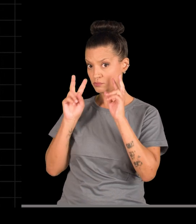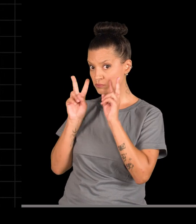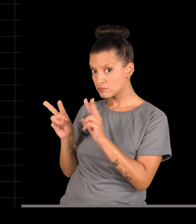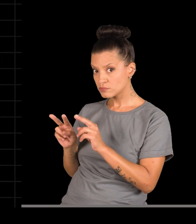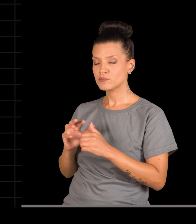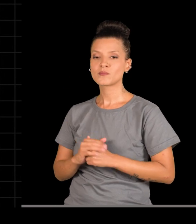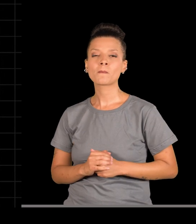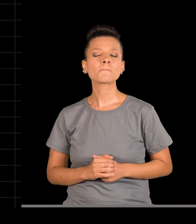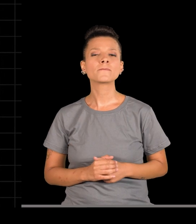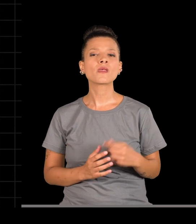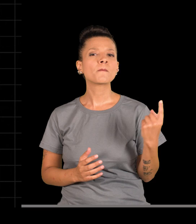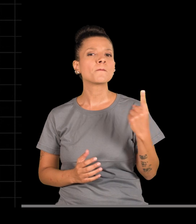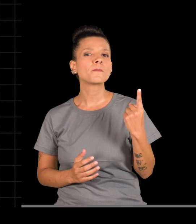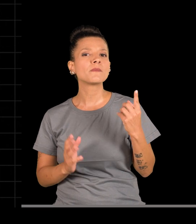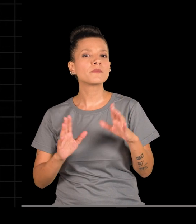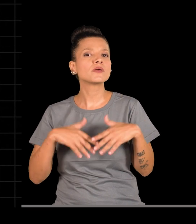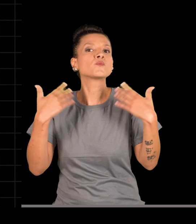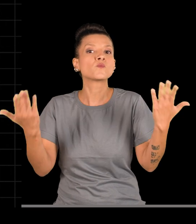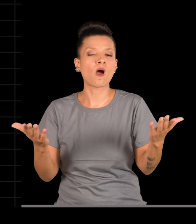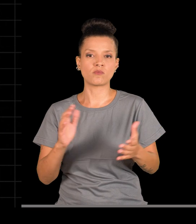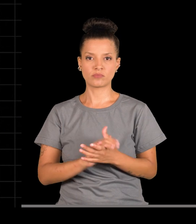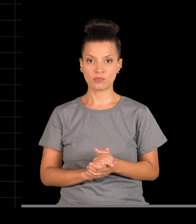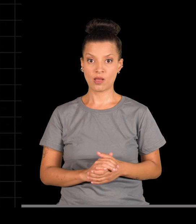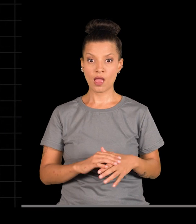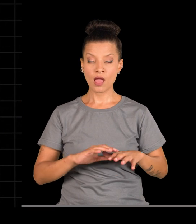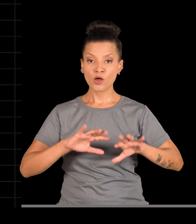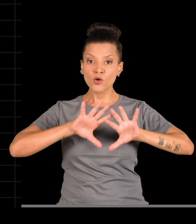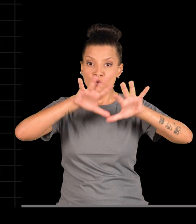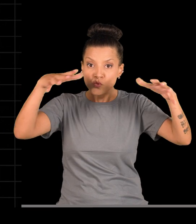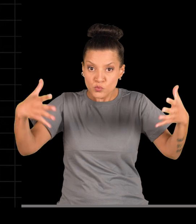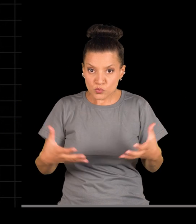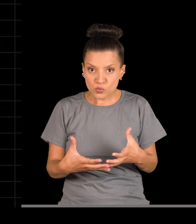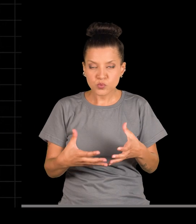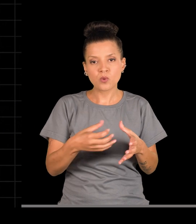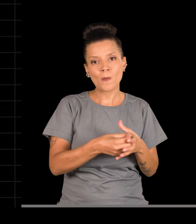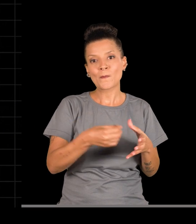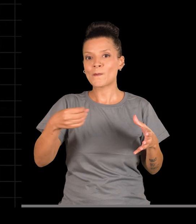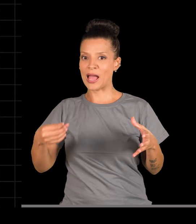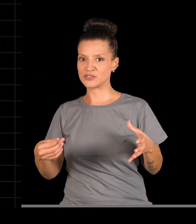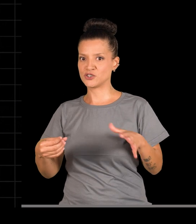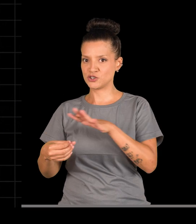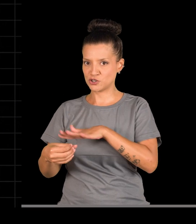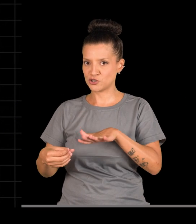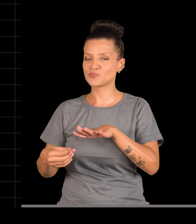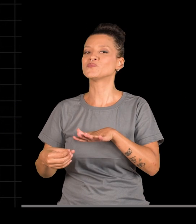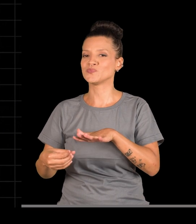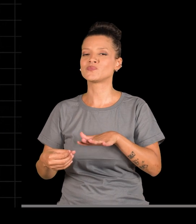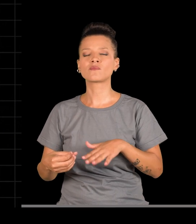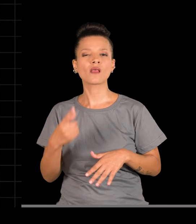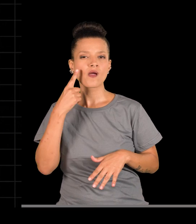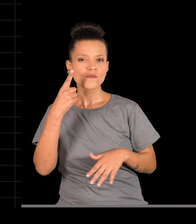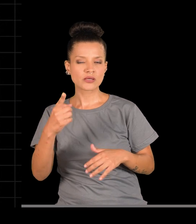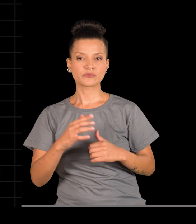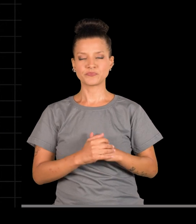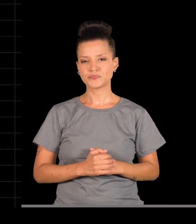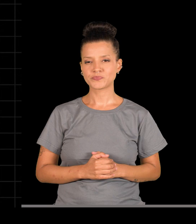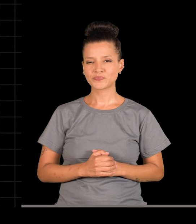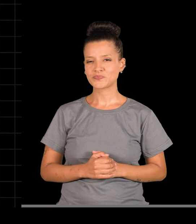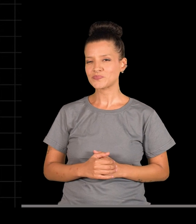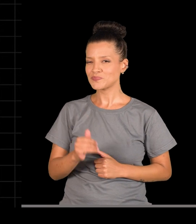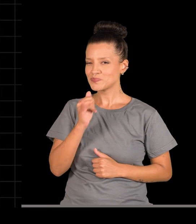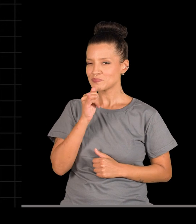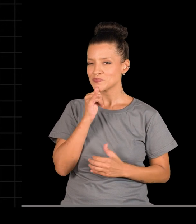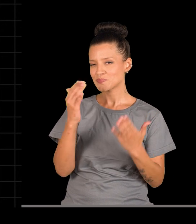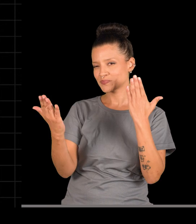podem aparecer aí, né? Então, aqui é o seguinte, o primeiro significado é a parte sobre o todo, que é exatamente o que a gente estava considerando nos exemplos que eu acabei